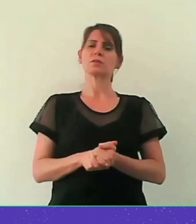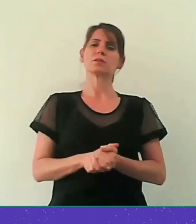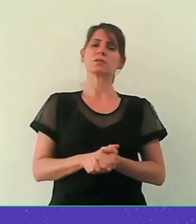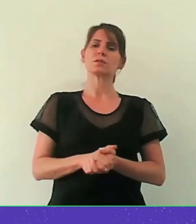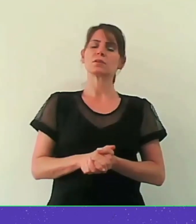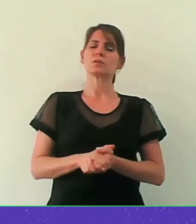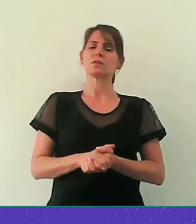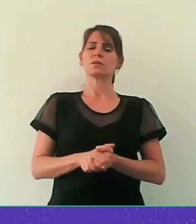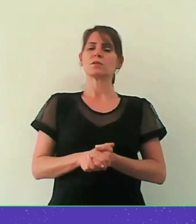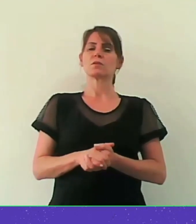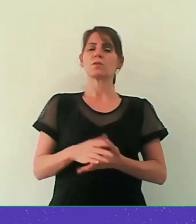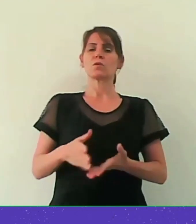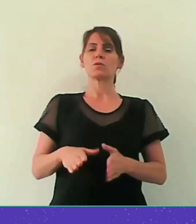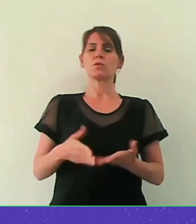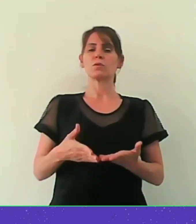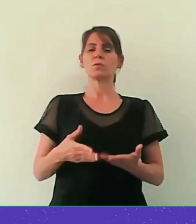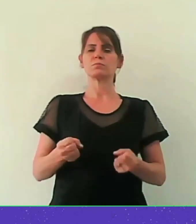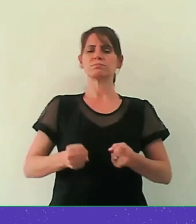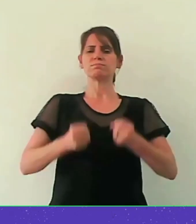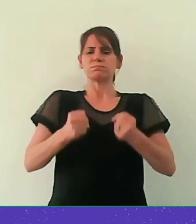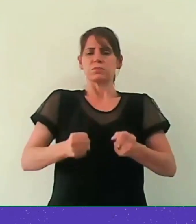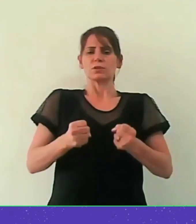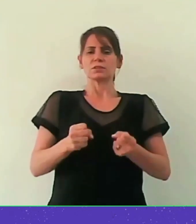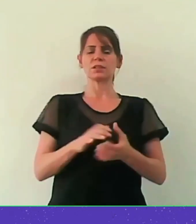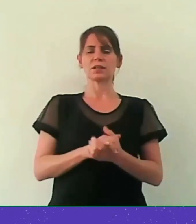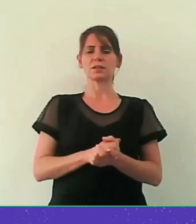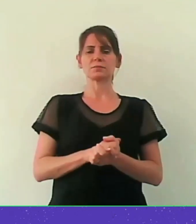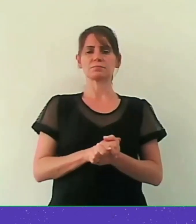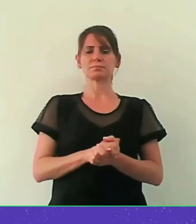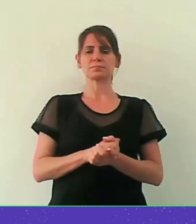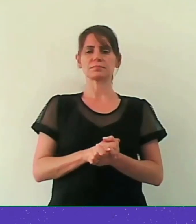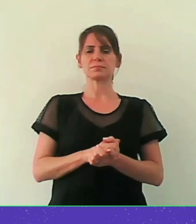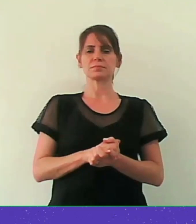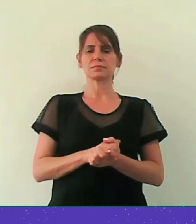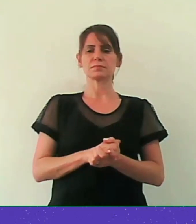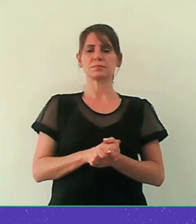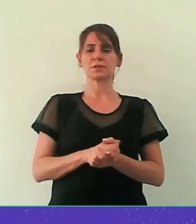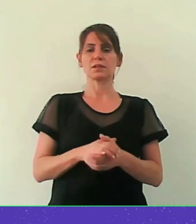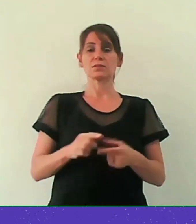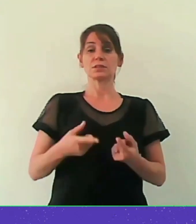não executa, você não anda, para que serve esse motor com potência?